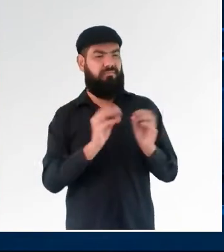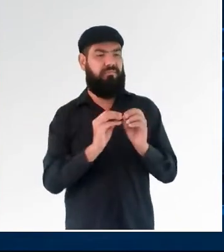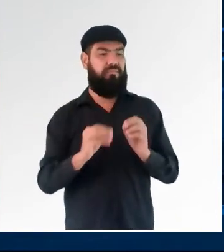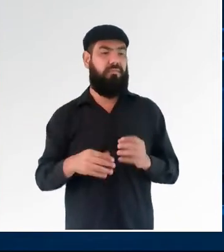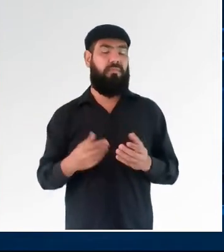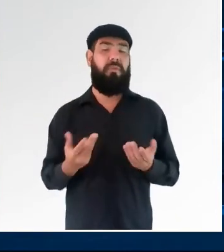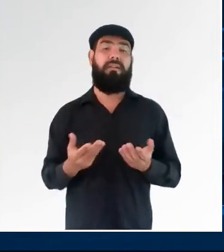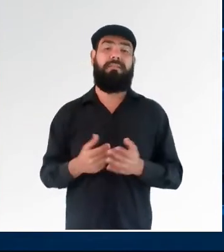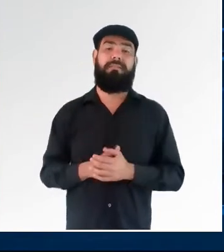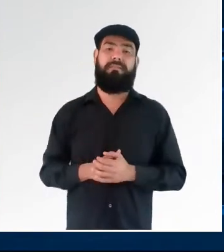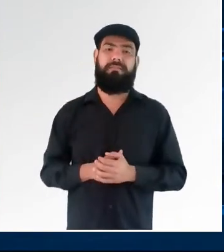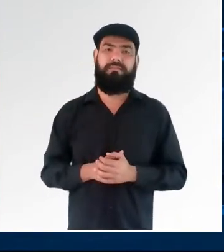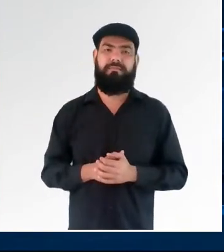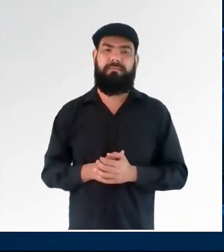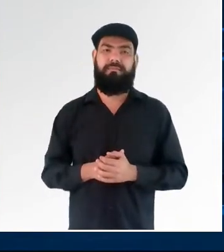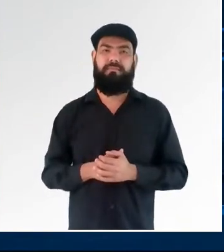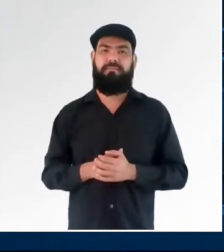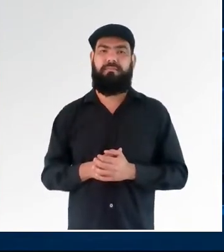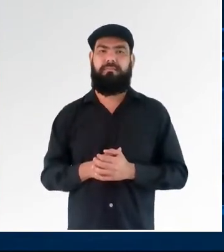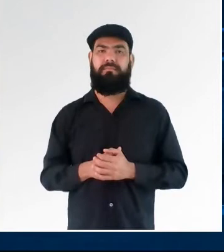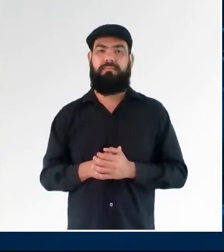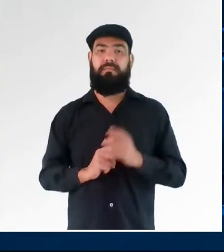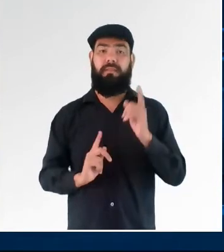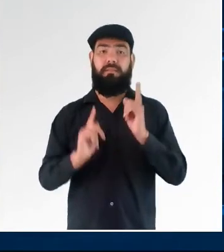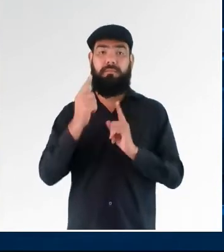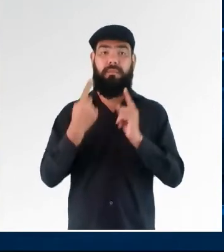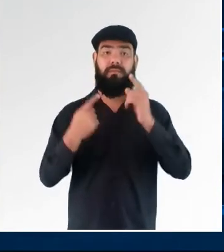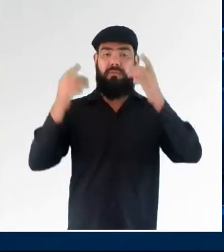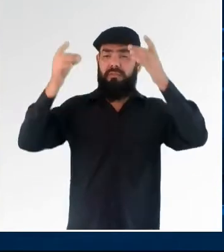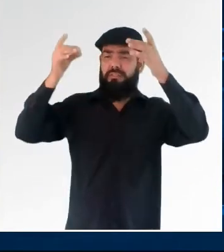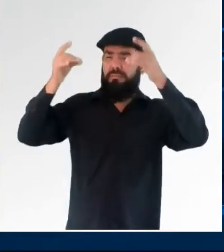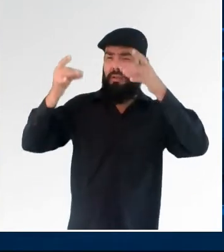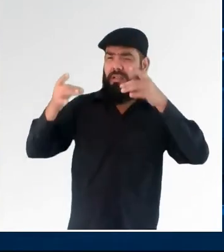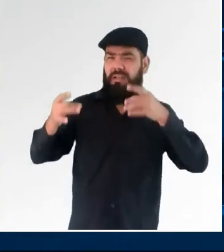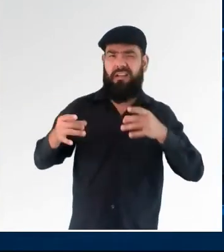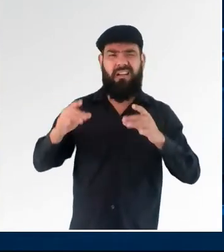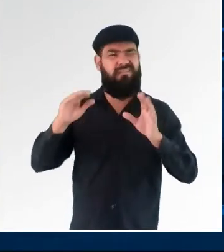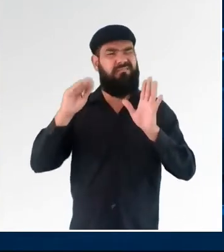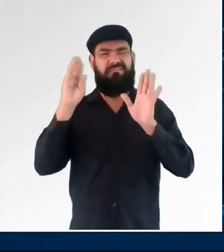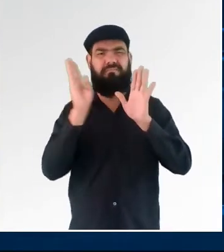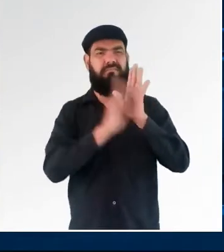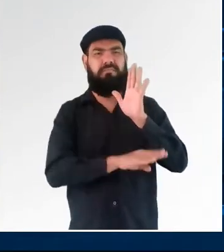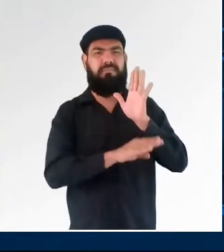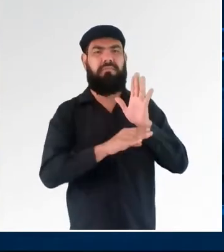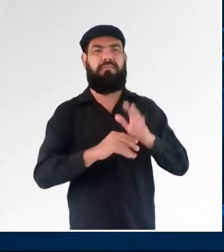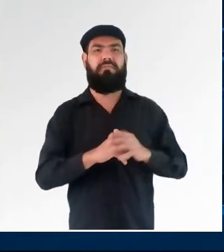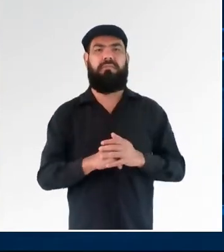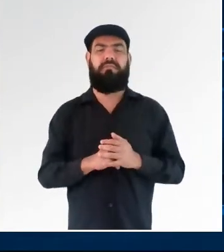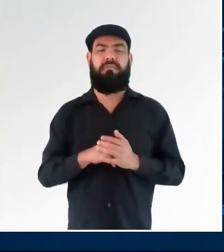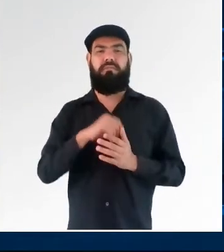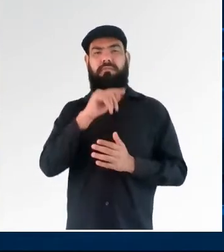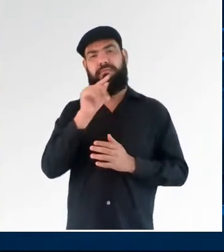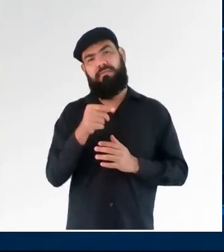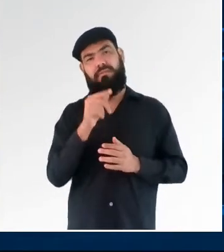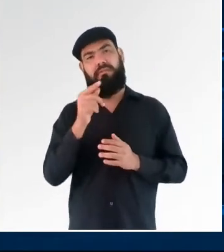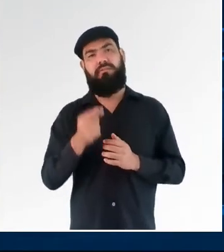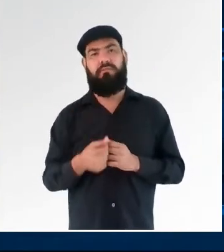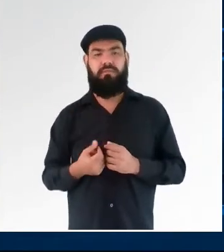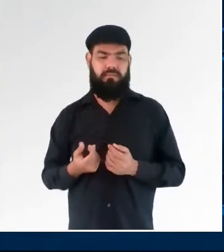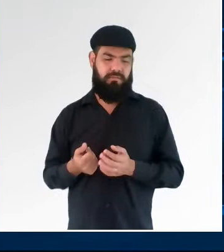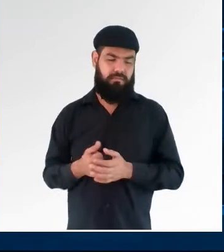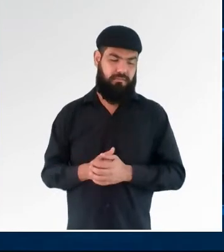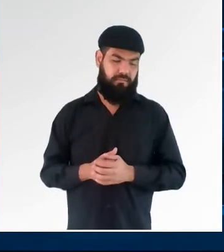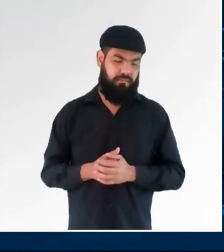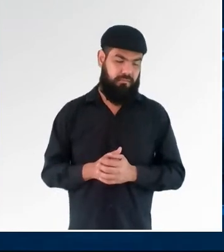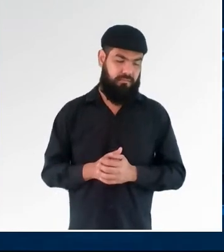As expressões que vão explicar algo, você pode suprimir, né, intercaladas com vírgulas. Falamos isso aqui, né, a respeito